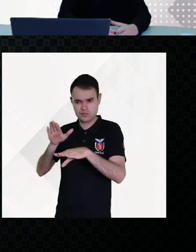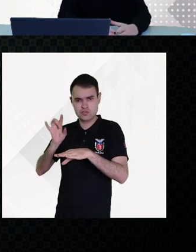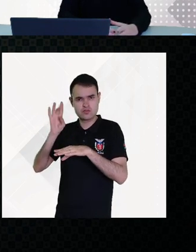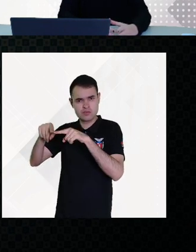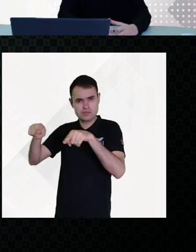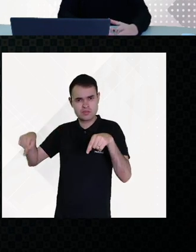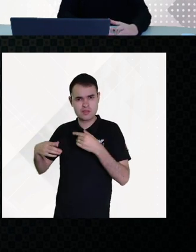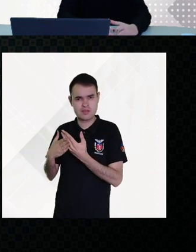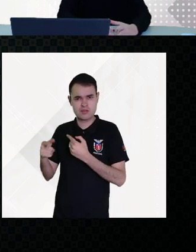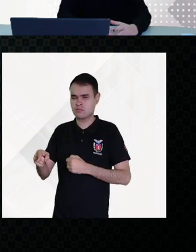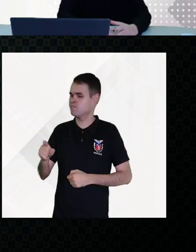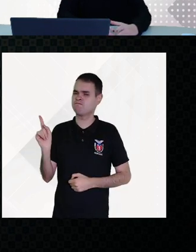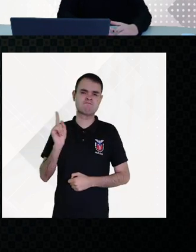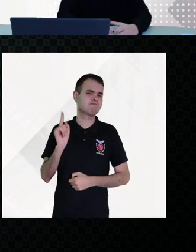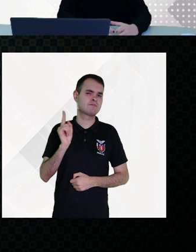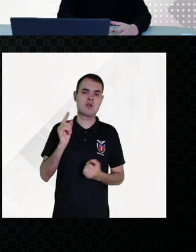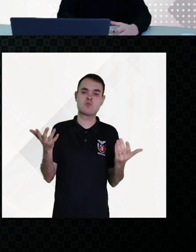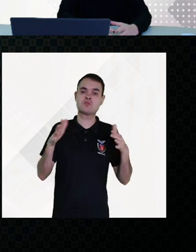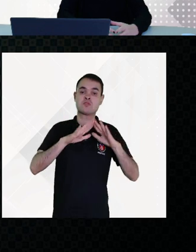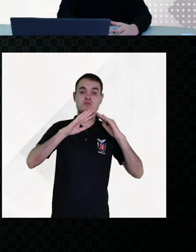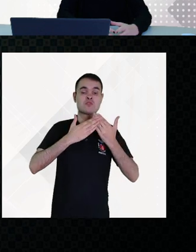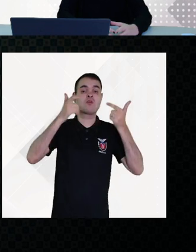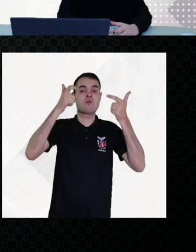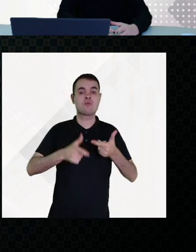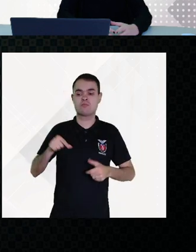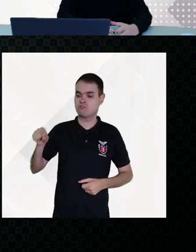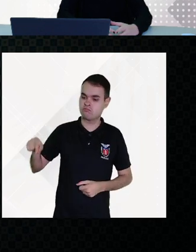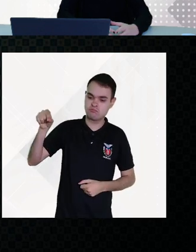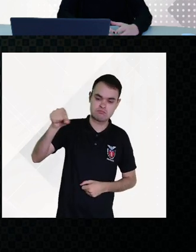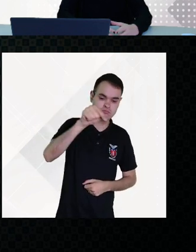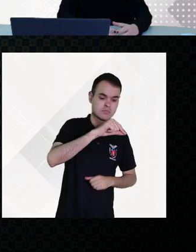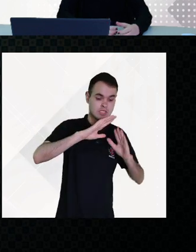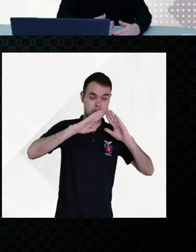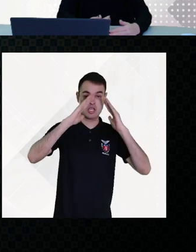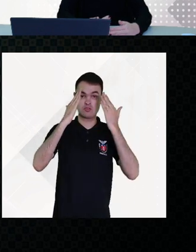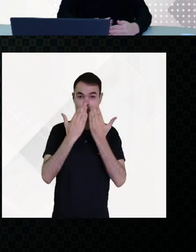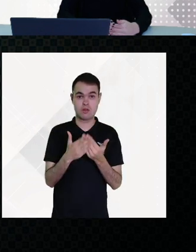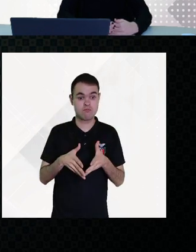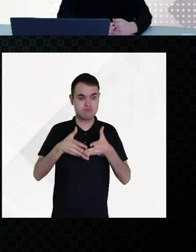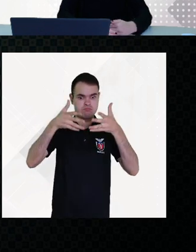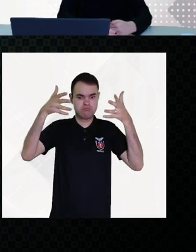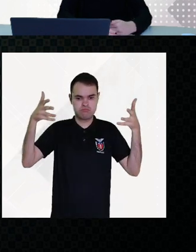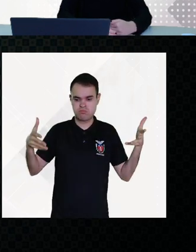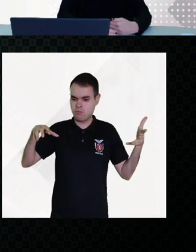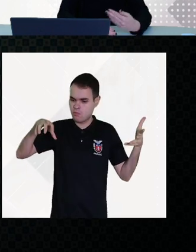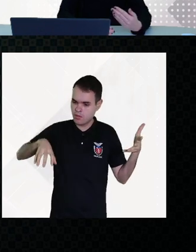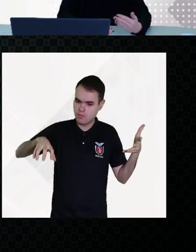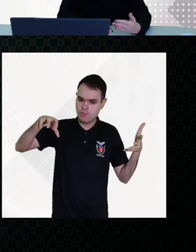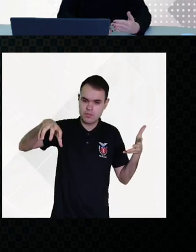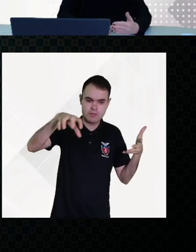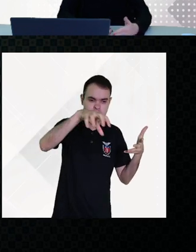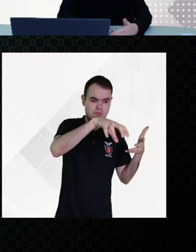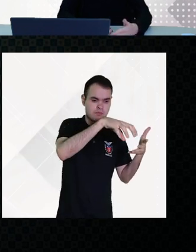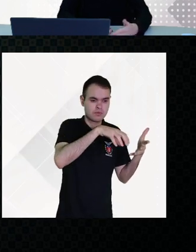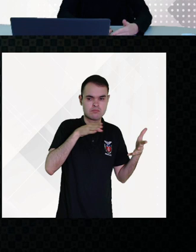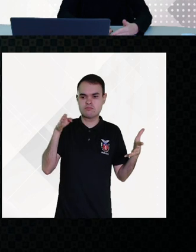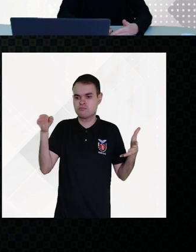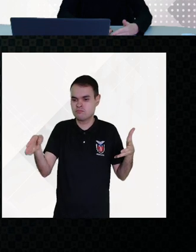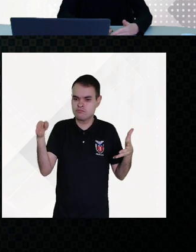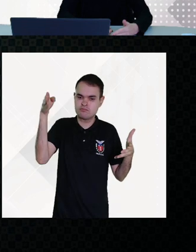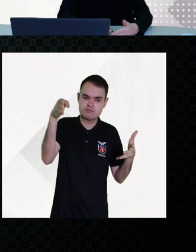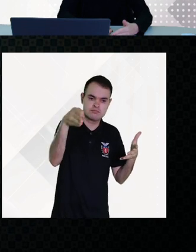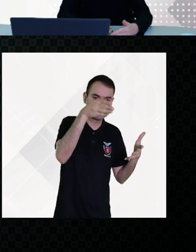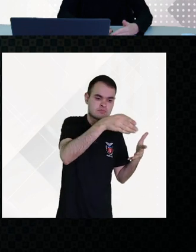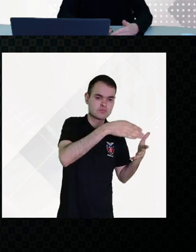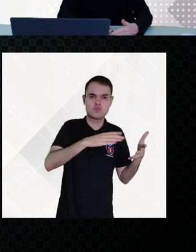inclusão escolar, ela ocorre em todos os ambientes da escola, né? É, com acesso, com a participação efetiva de